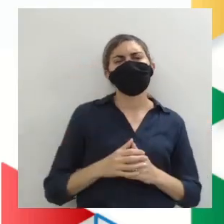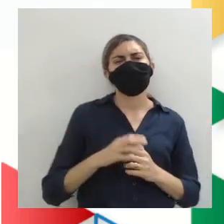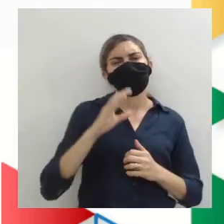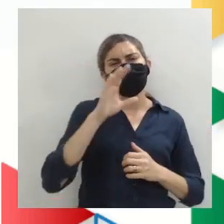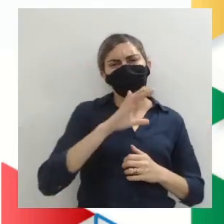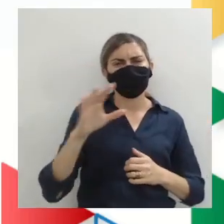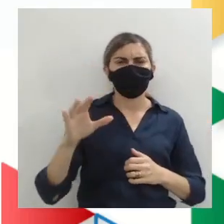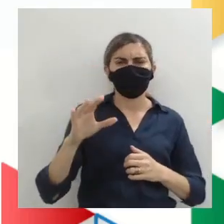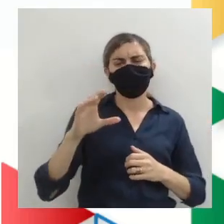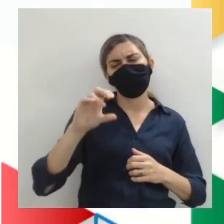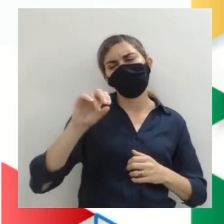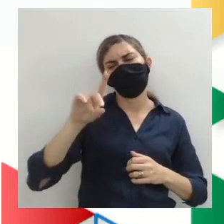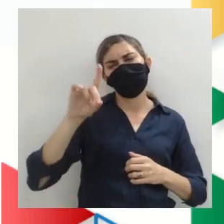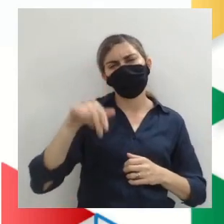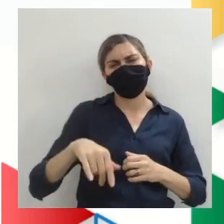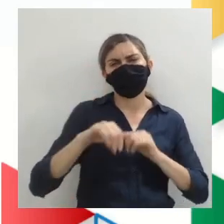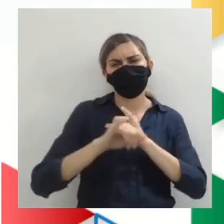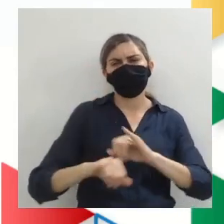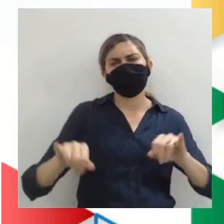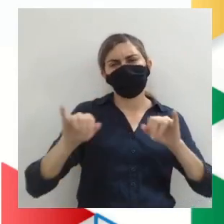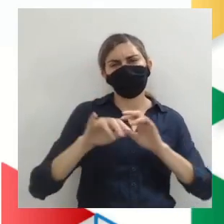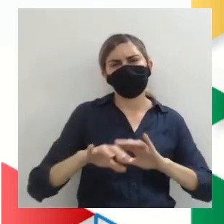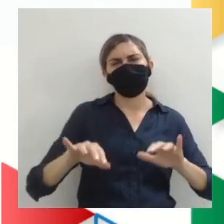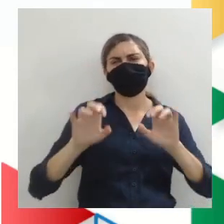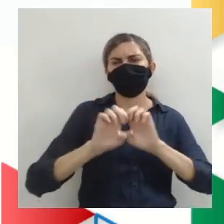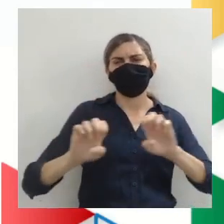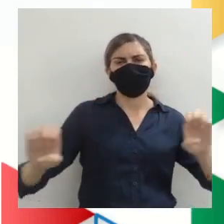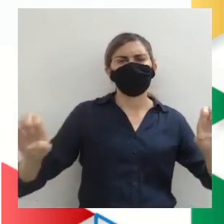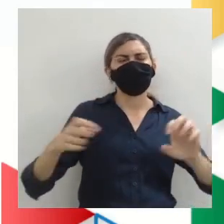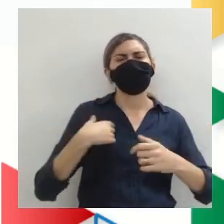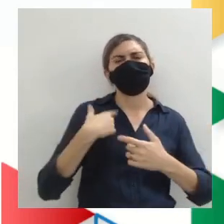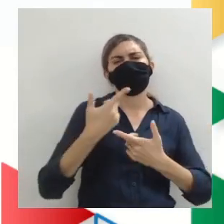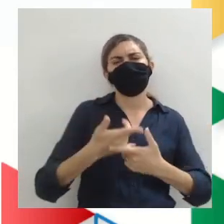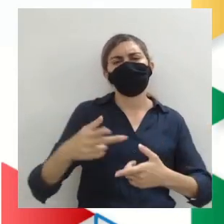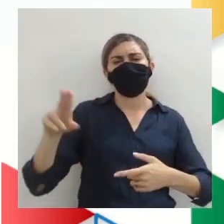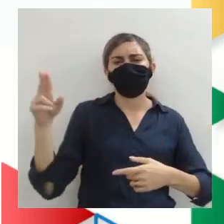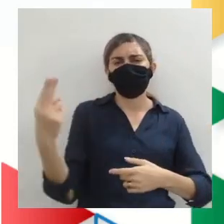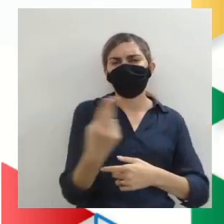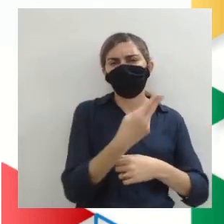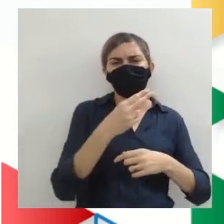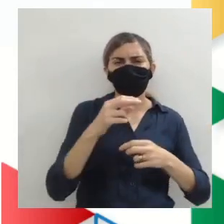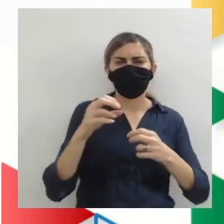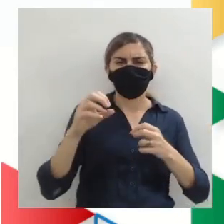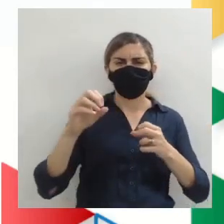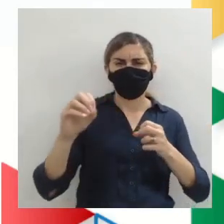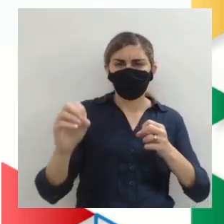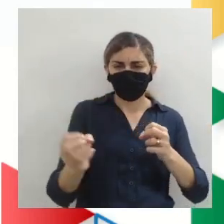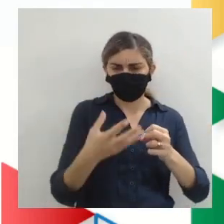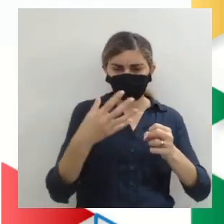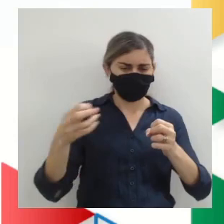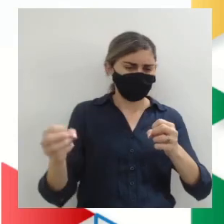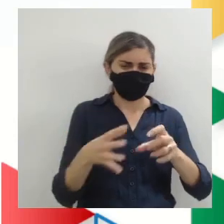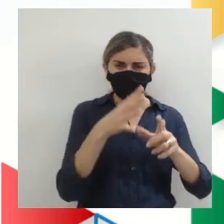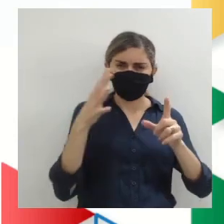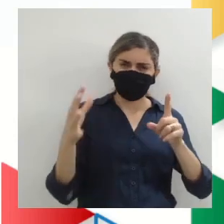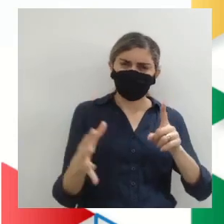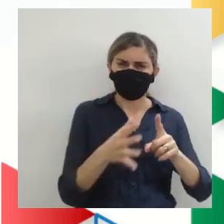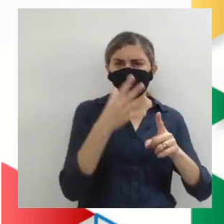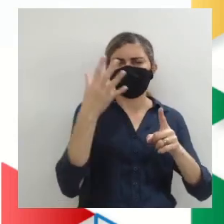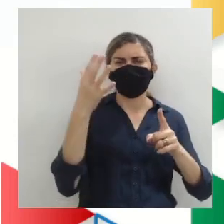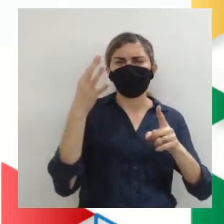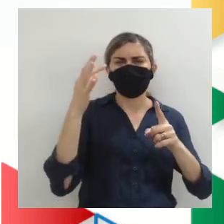católico da Ordem dos Pregadores, cujas obras tiveram enorme influência na teologia e na